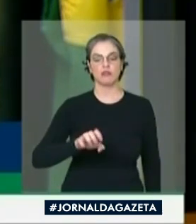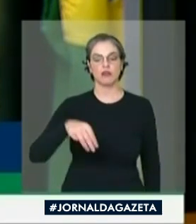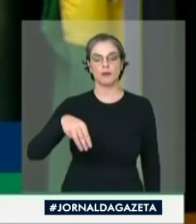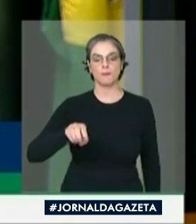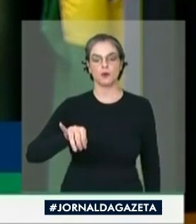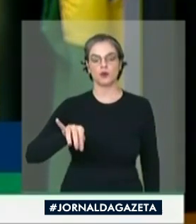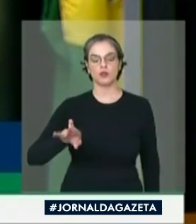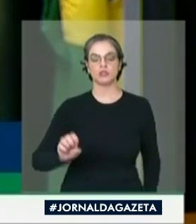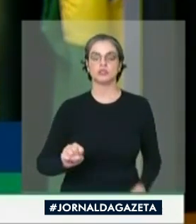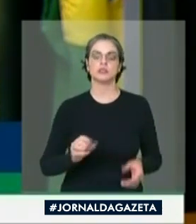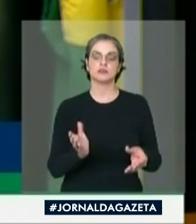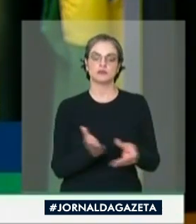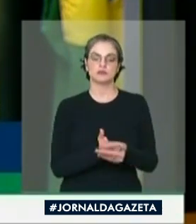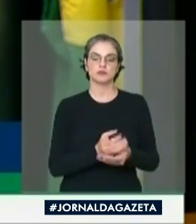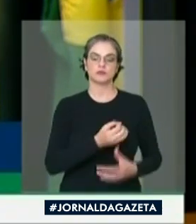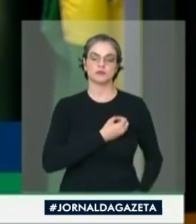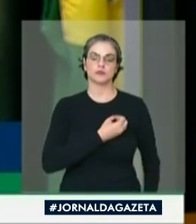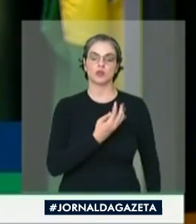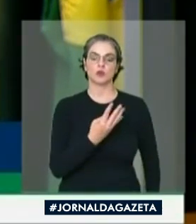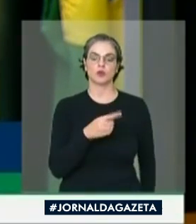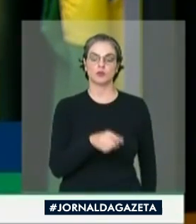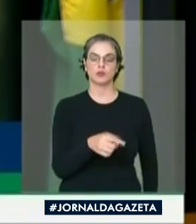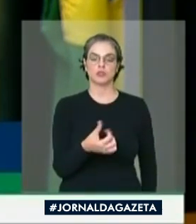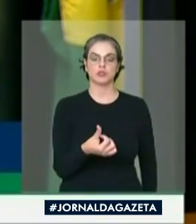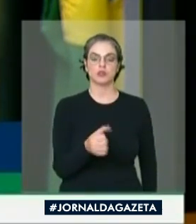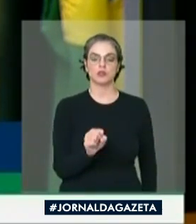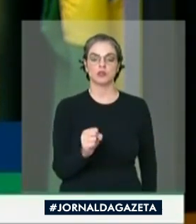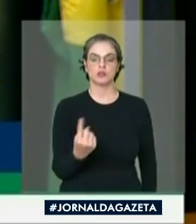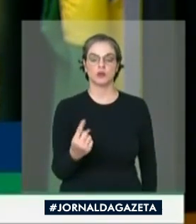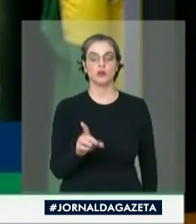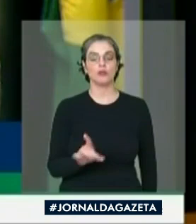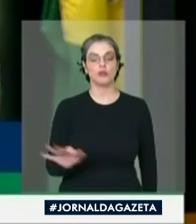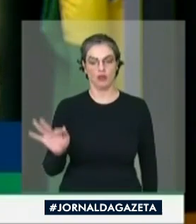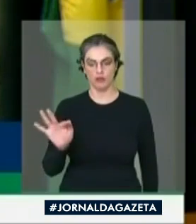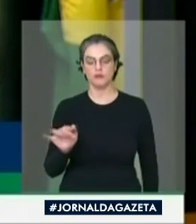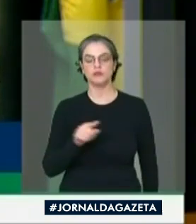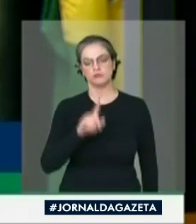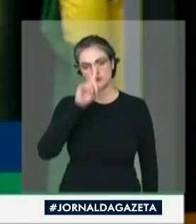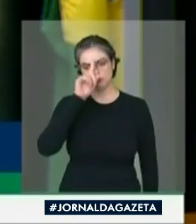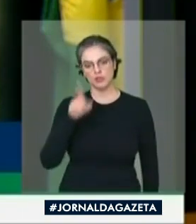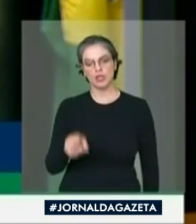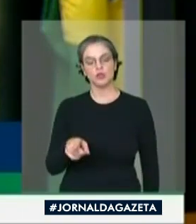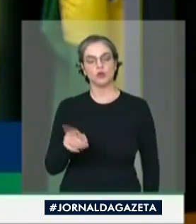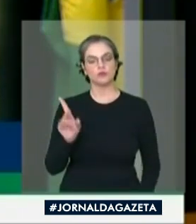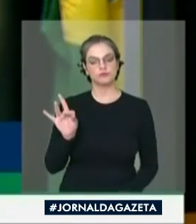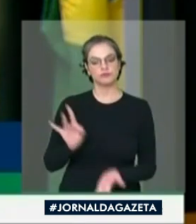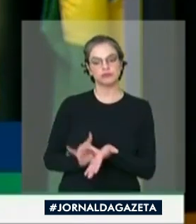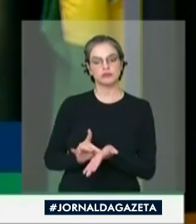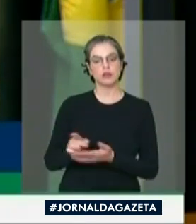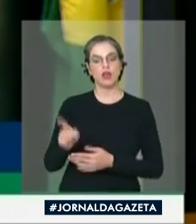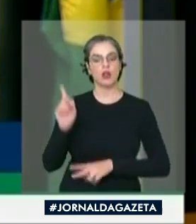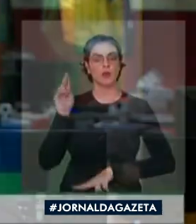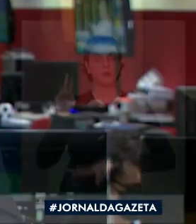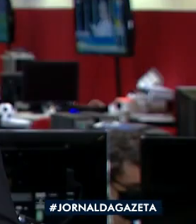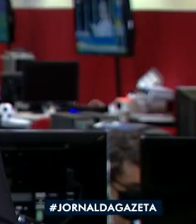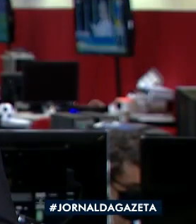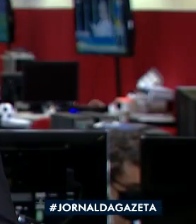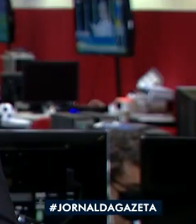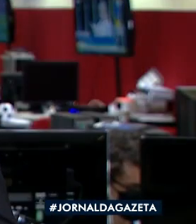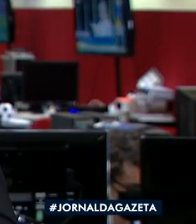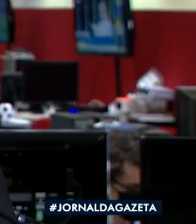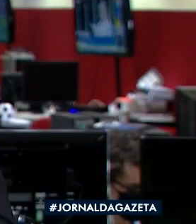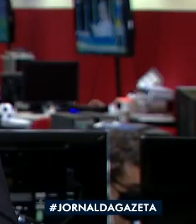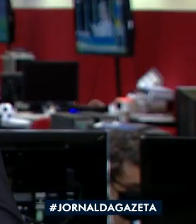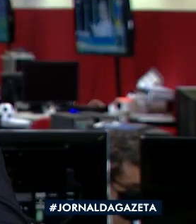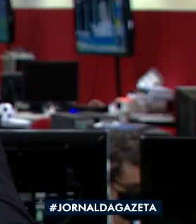como instrumento para pedir o fechamento do Supremo. Fatos gravíssimos, disse ela. Bom, o primeiro a falar na